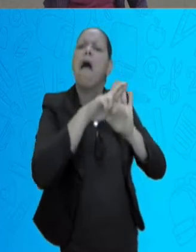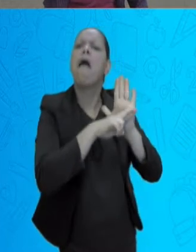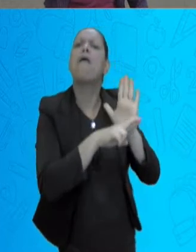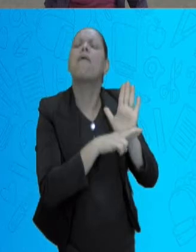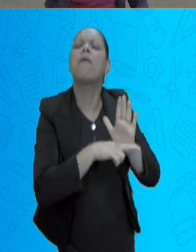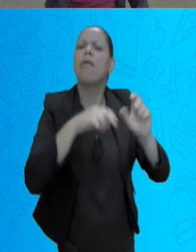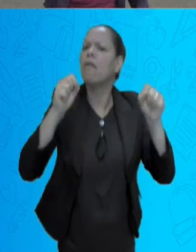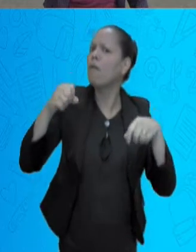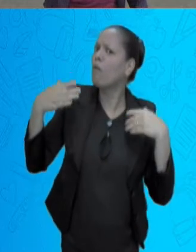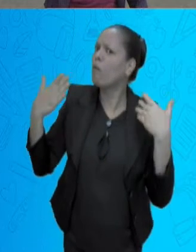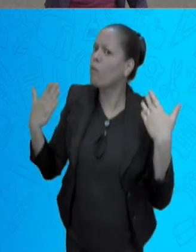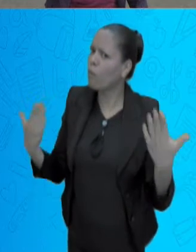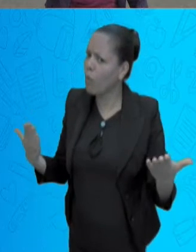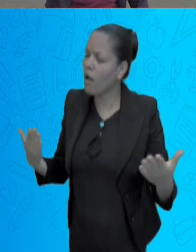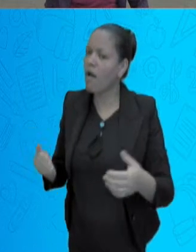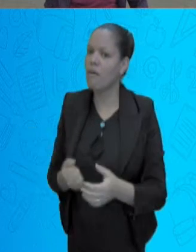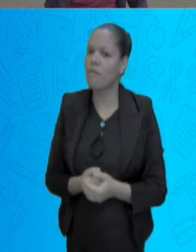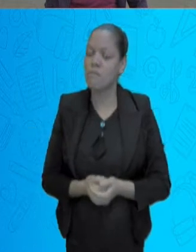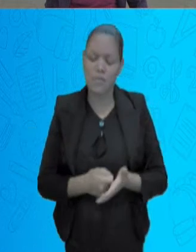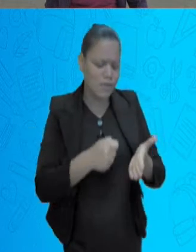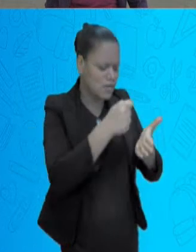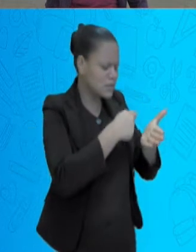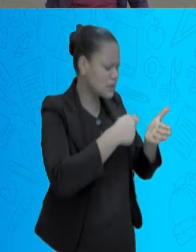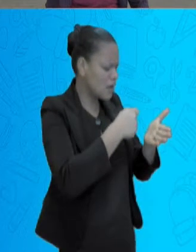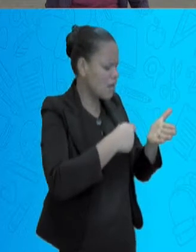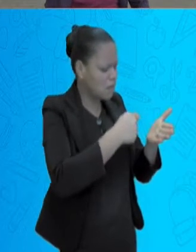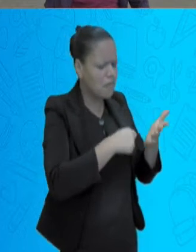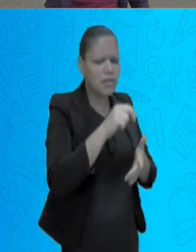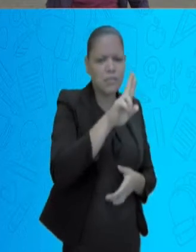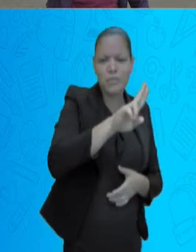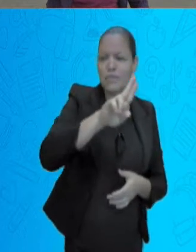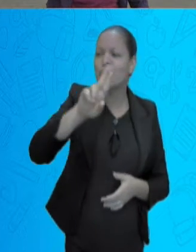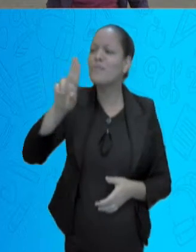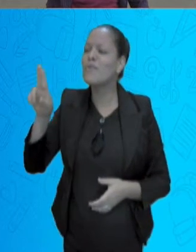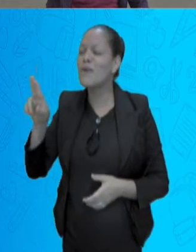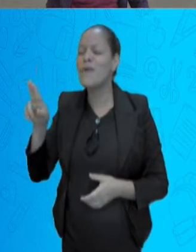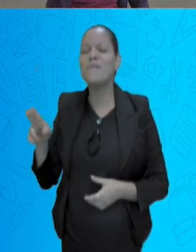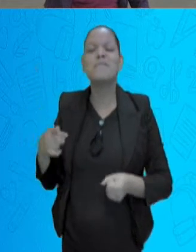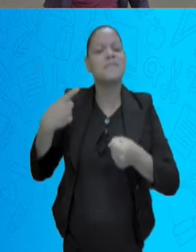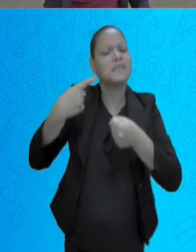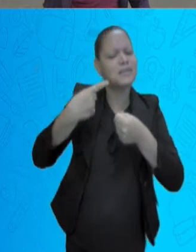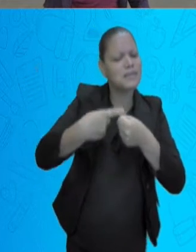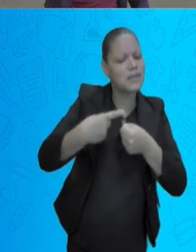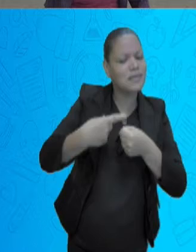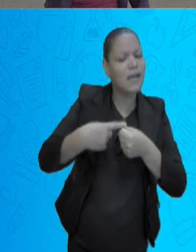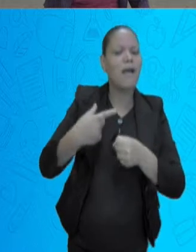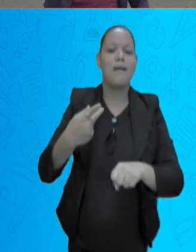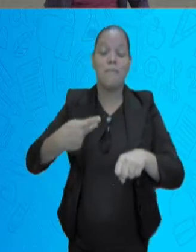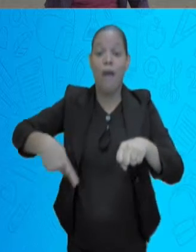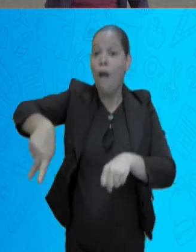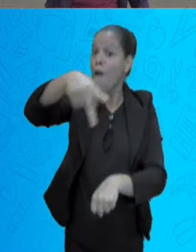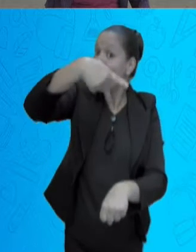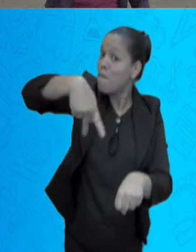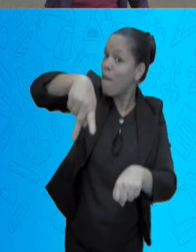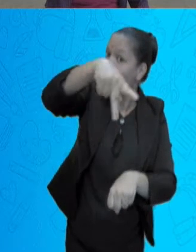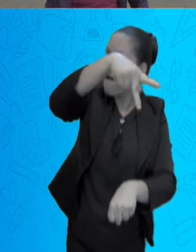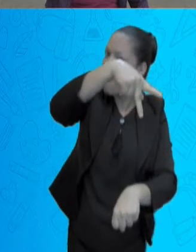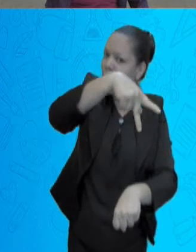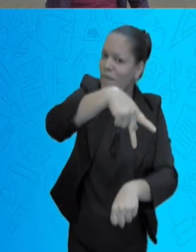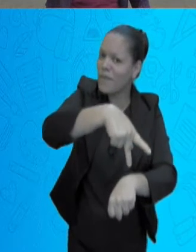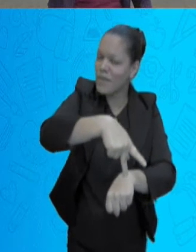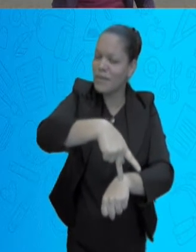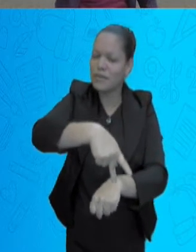Escrevemos nomes de cidade, países, de ruas e de pessoas